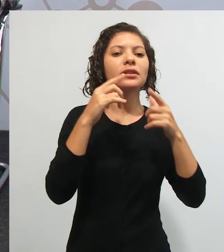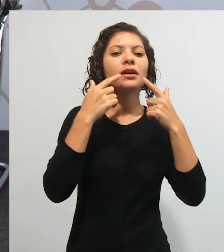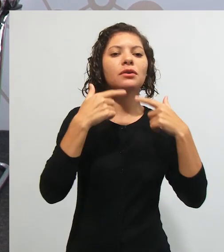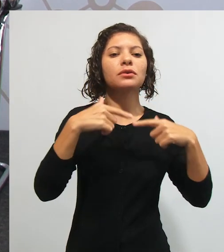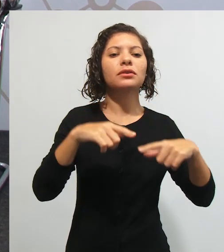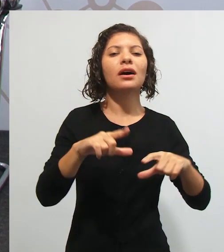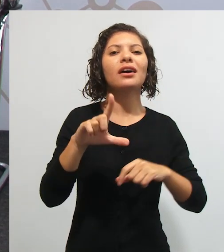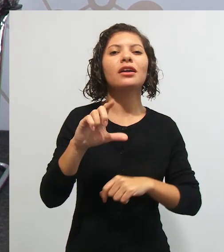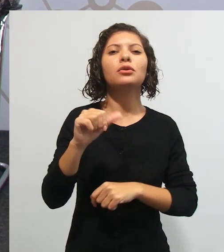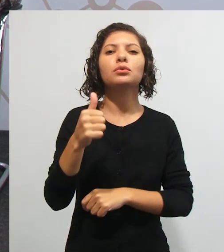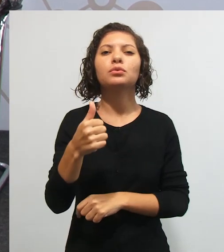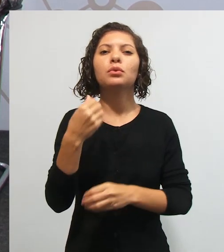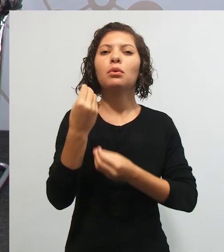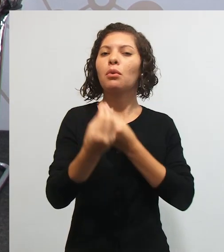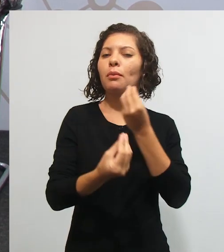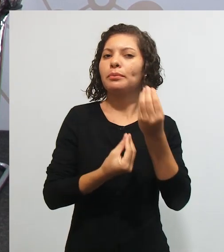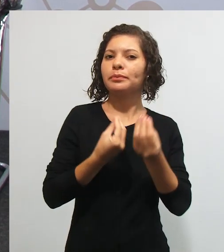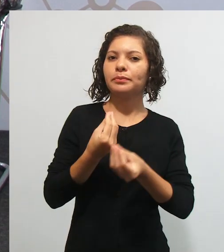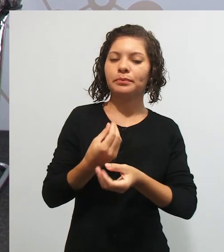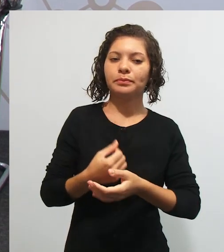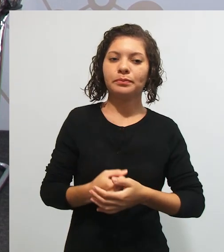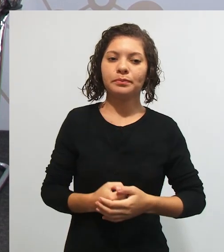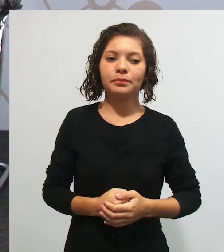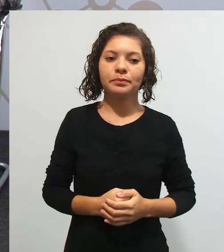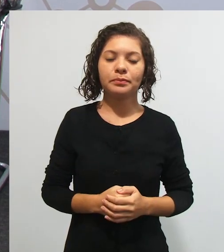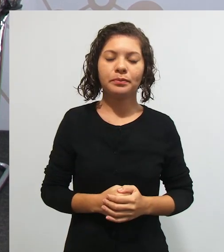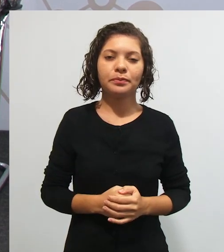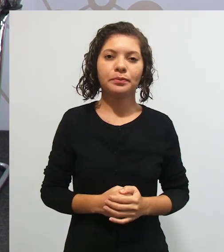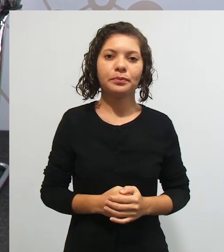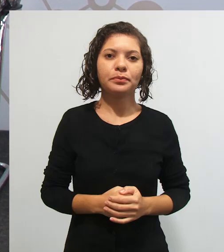usarem a linguagem materna nessa perspectiva?